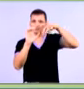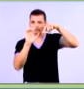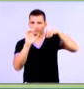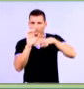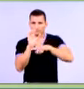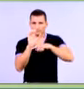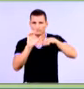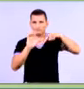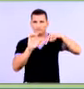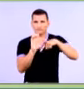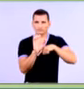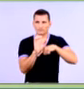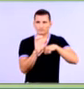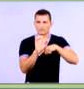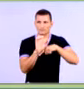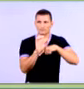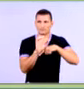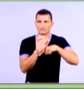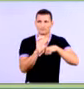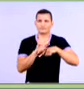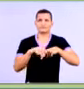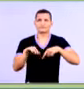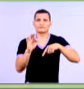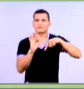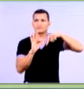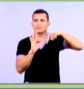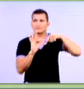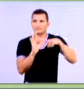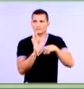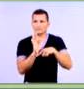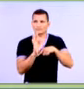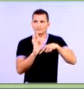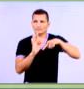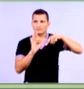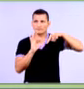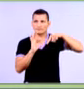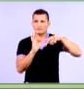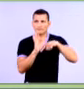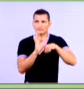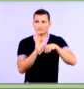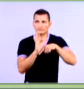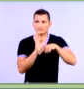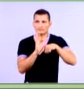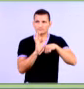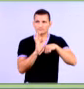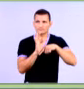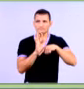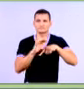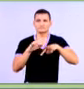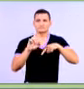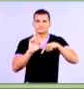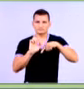né? Passei do lado esquerdo do F, né? Passei do lado esquerdo do E.